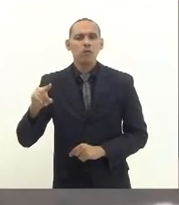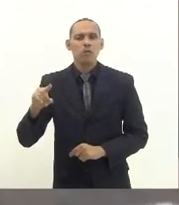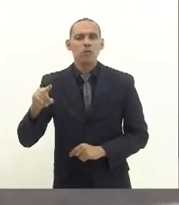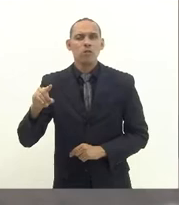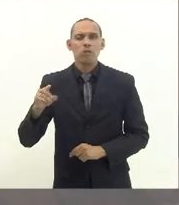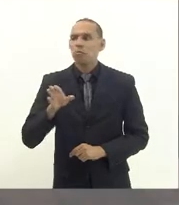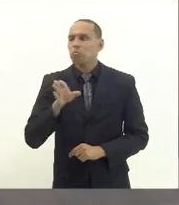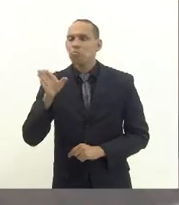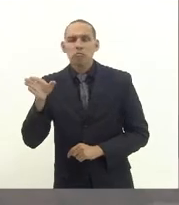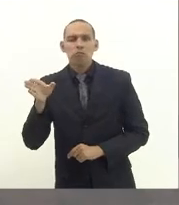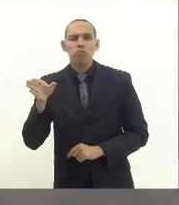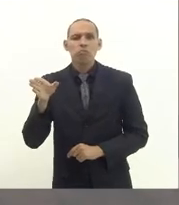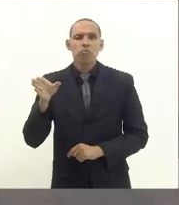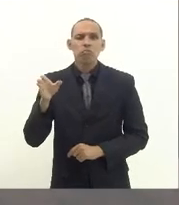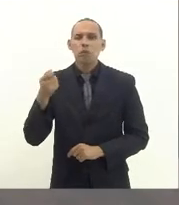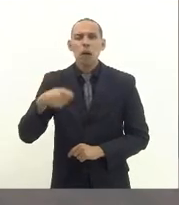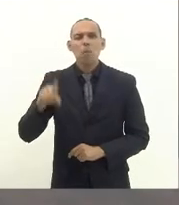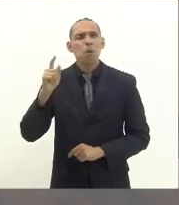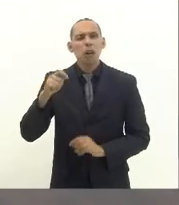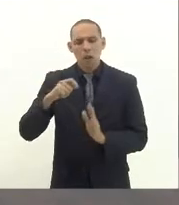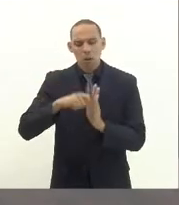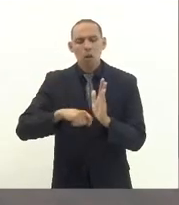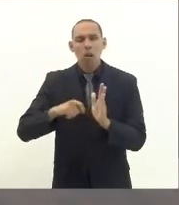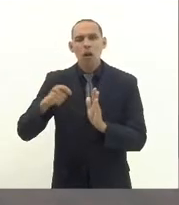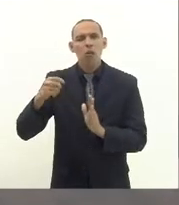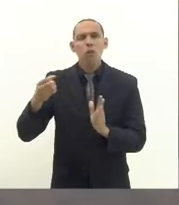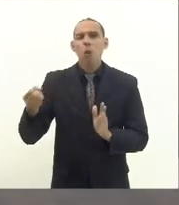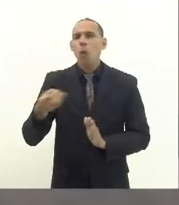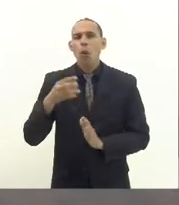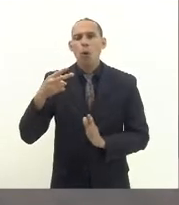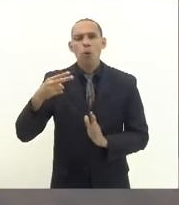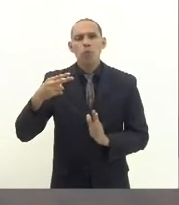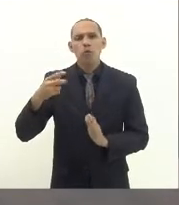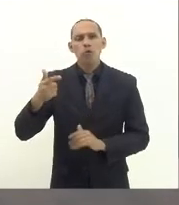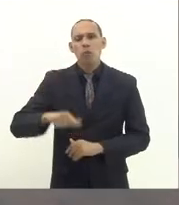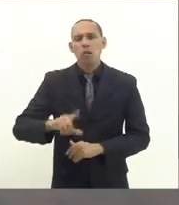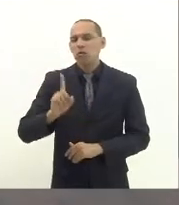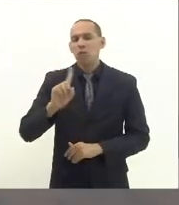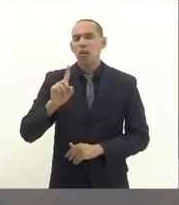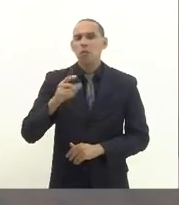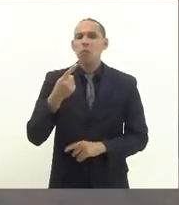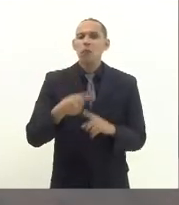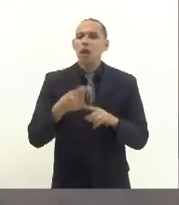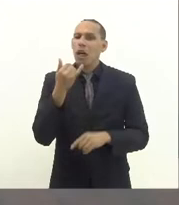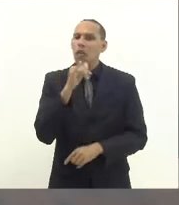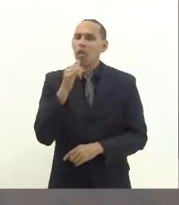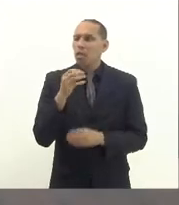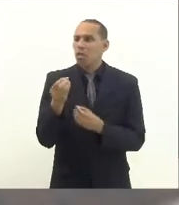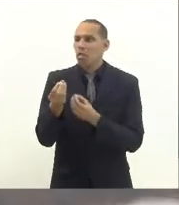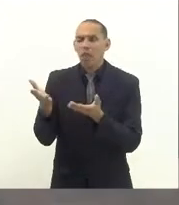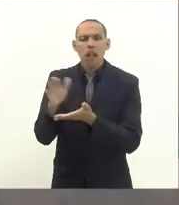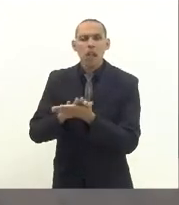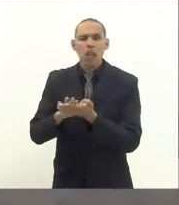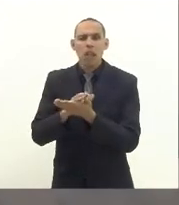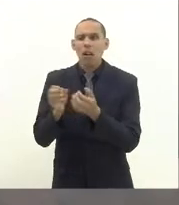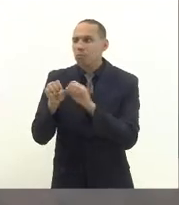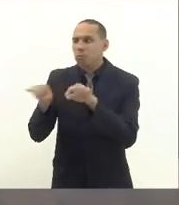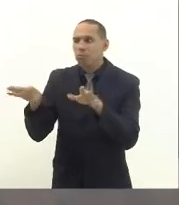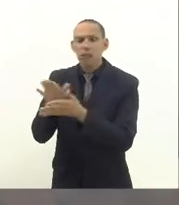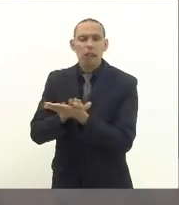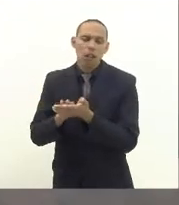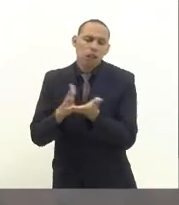campo não tem nem que renovar o contrato porque senão fornece energia que parar de distribuir